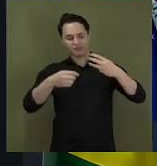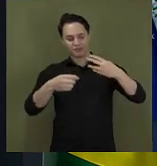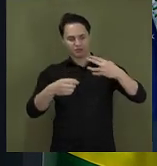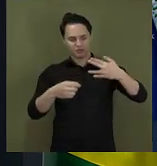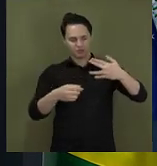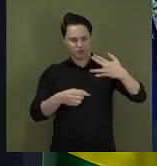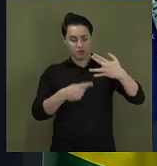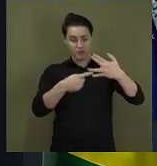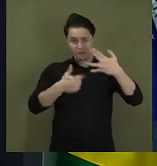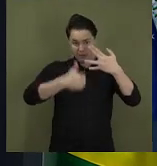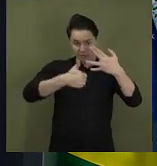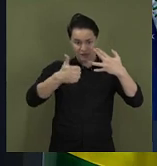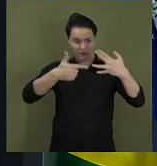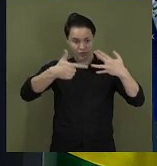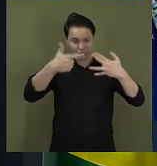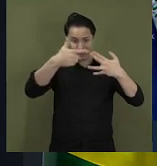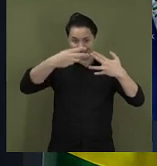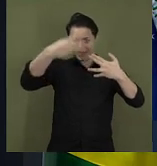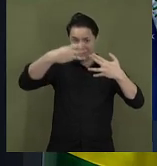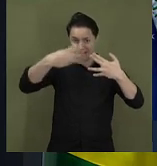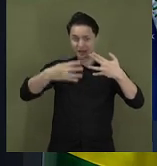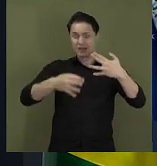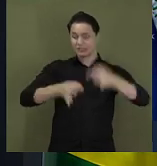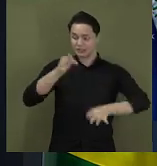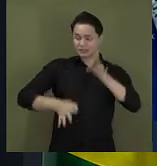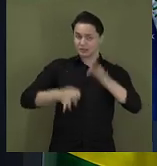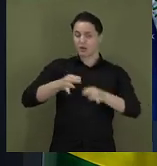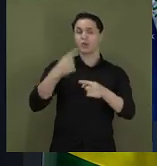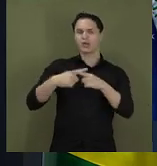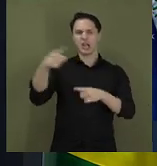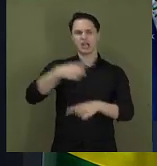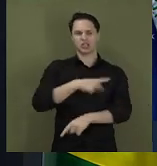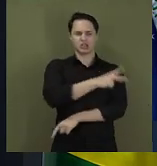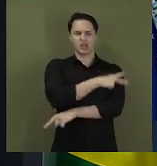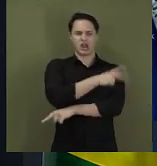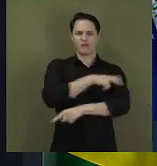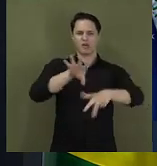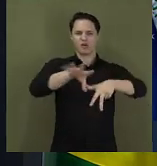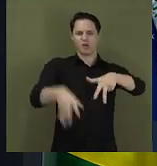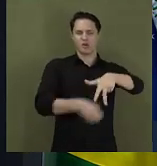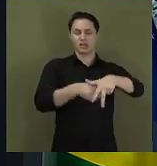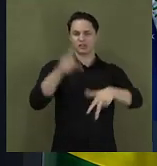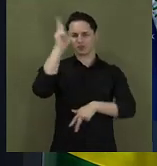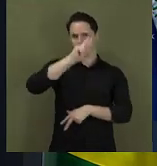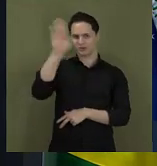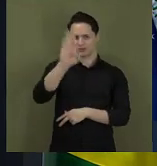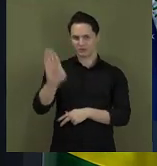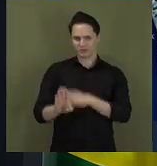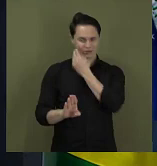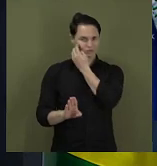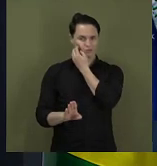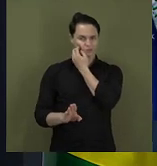instâncias no ano de 2018, por ter chefiado o maior esquema de corrupção da história do Brasil e um dos maiores